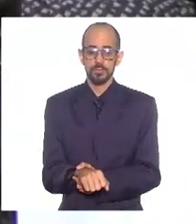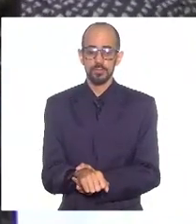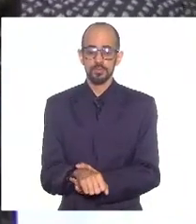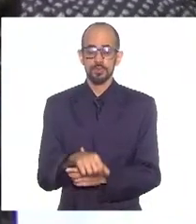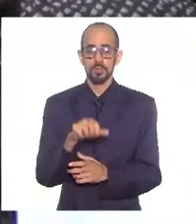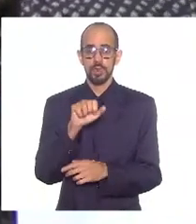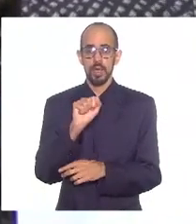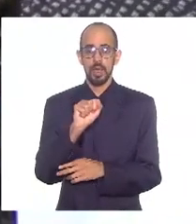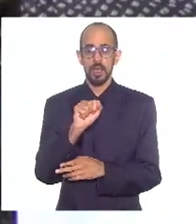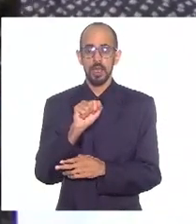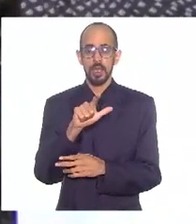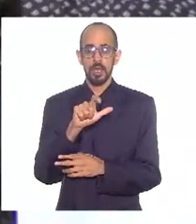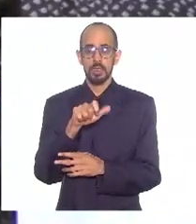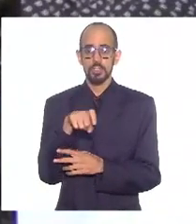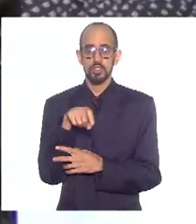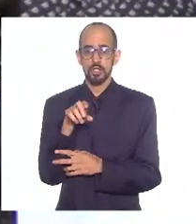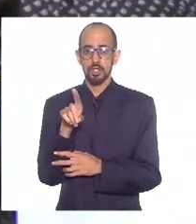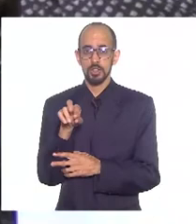Alexandre,